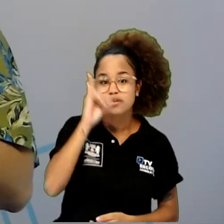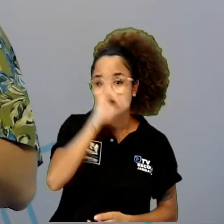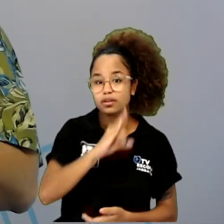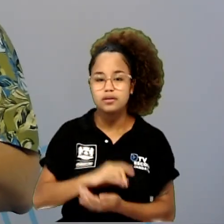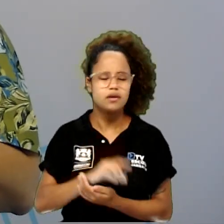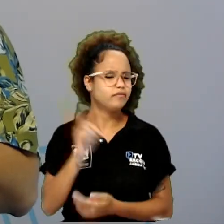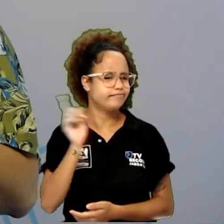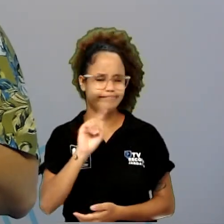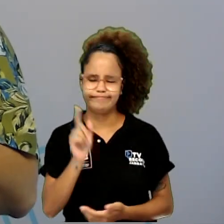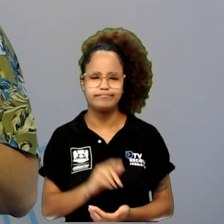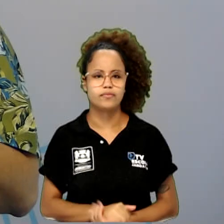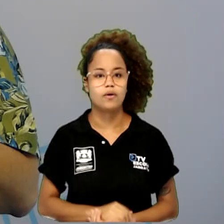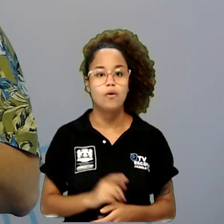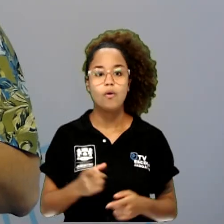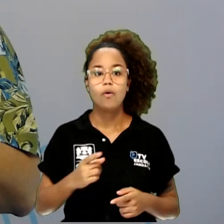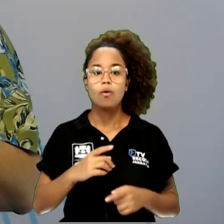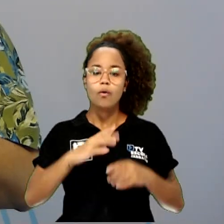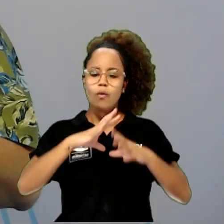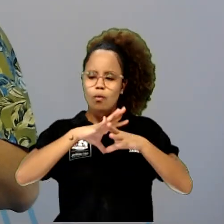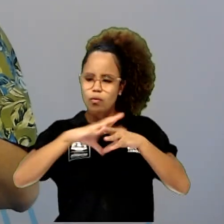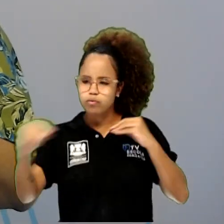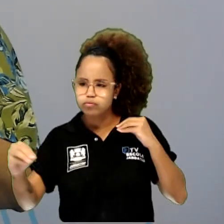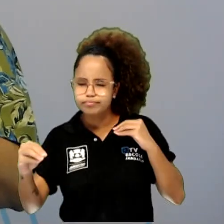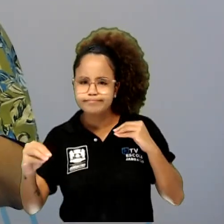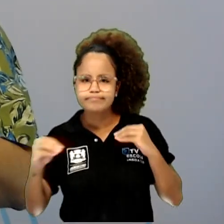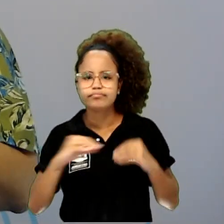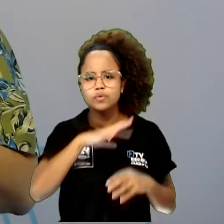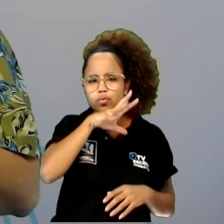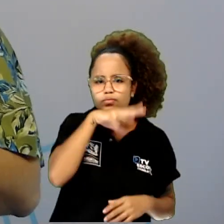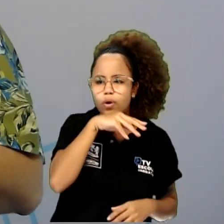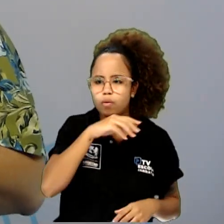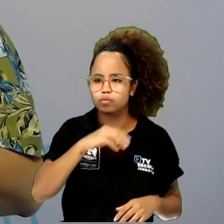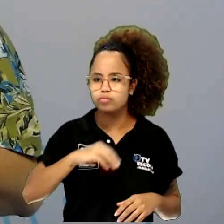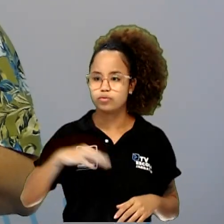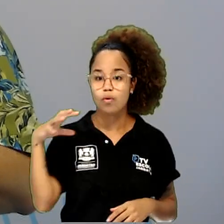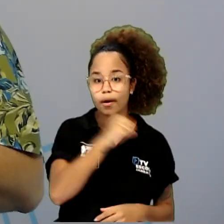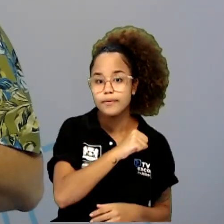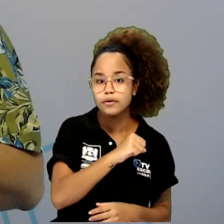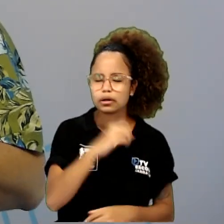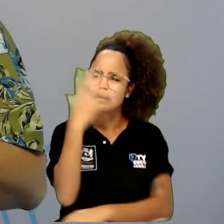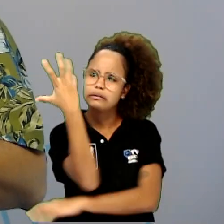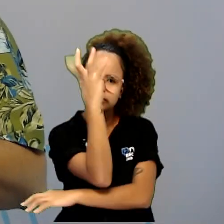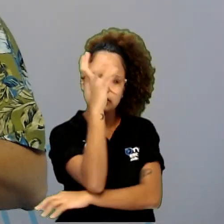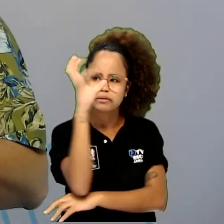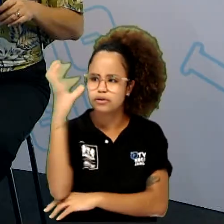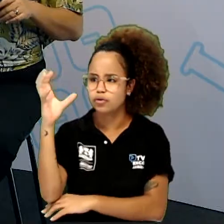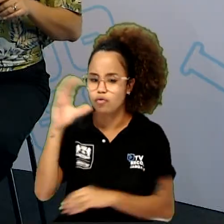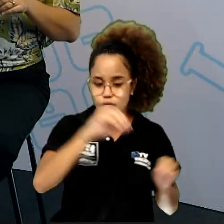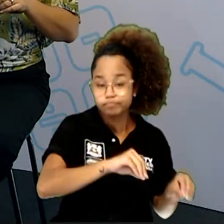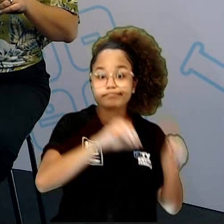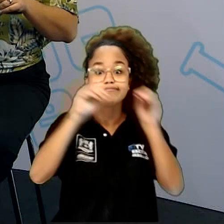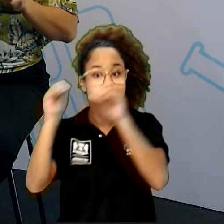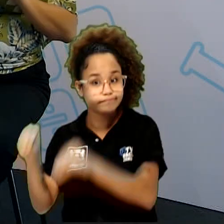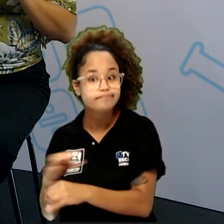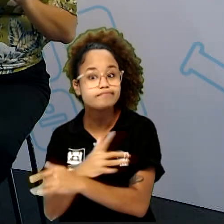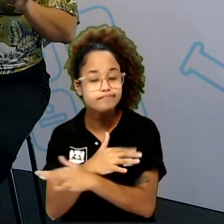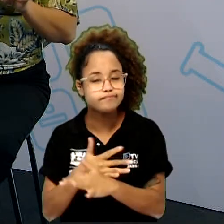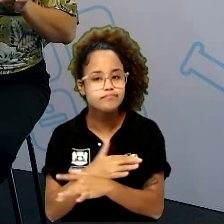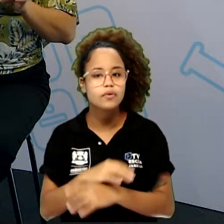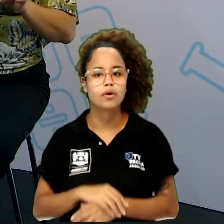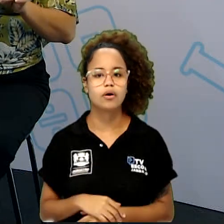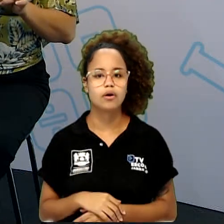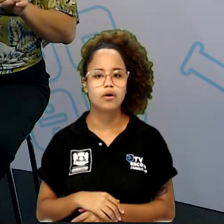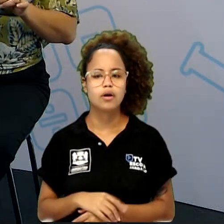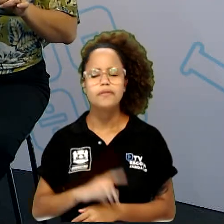enganados. Então o bicho sumiu, correndo em velocidade. Será que está na árvore ou vai mudar de cidade? Todos